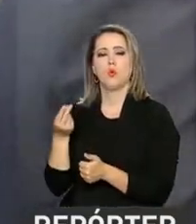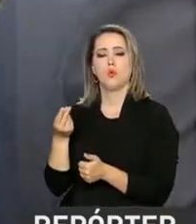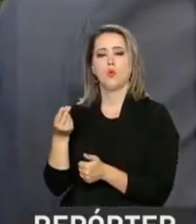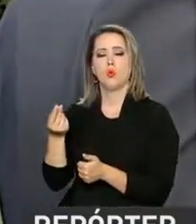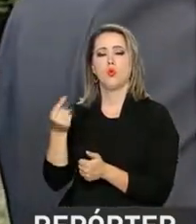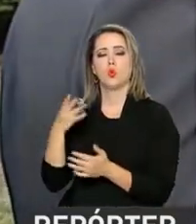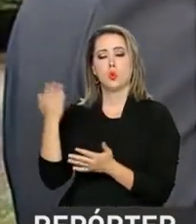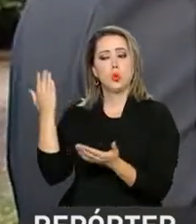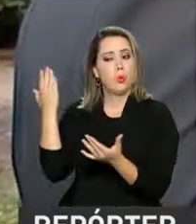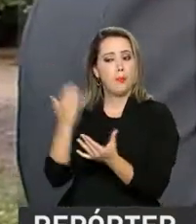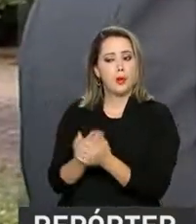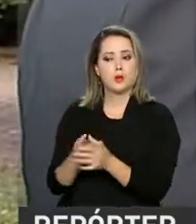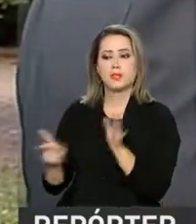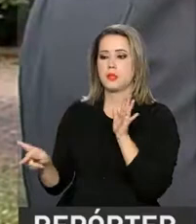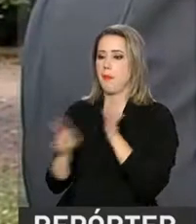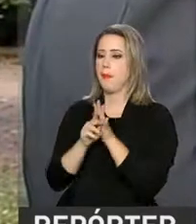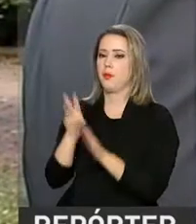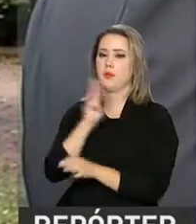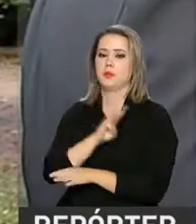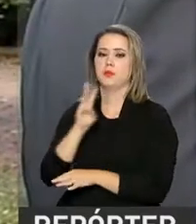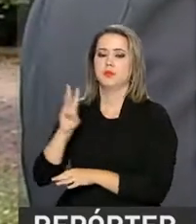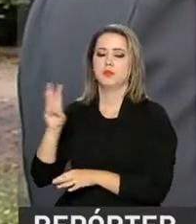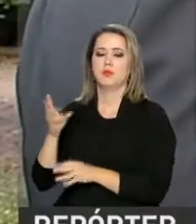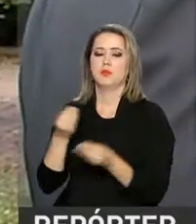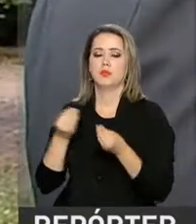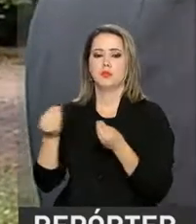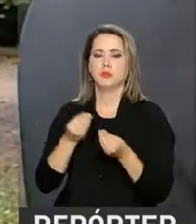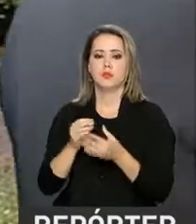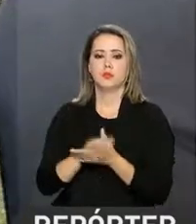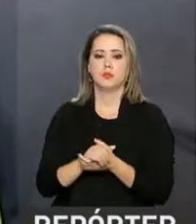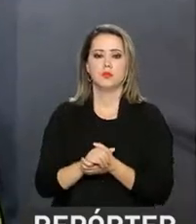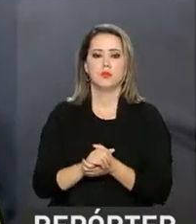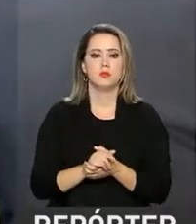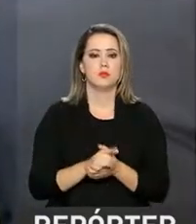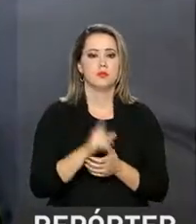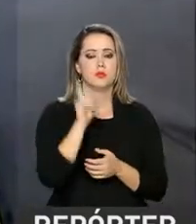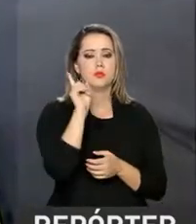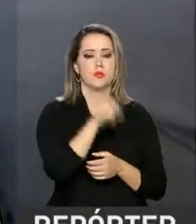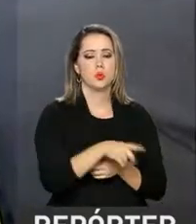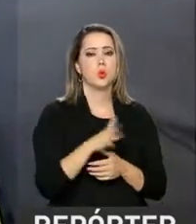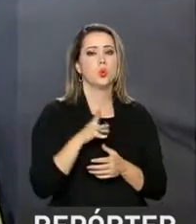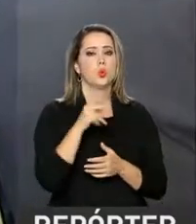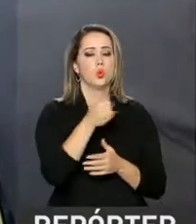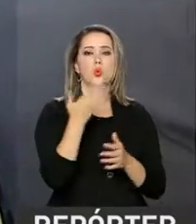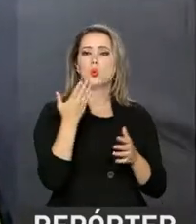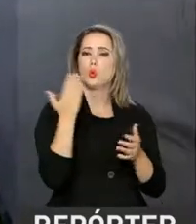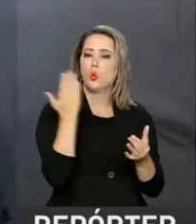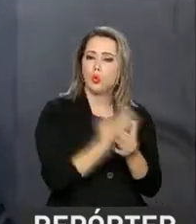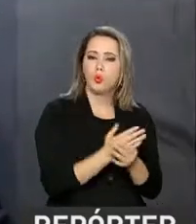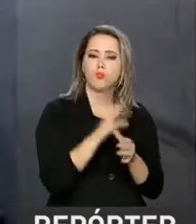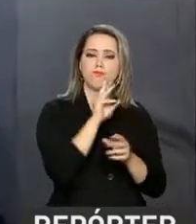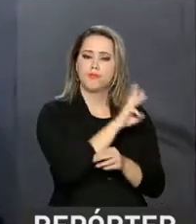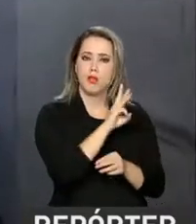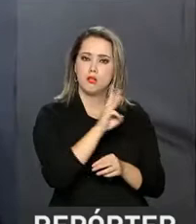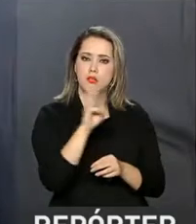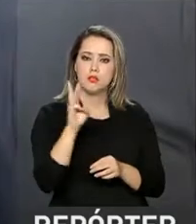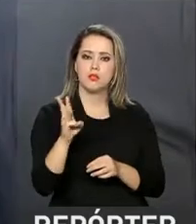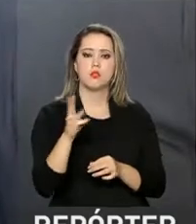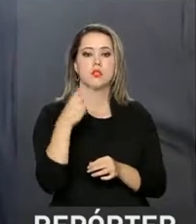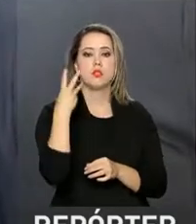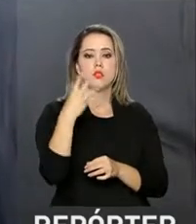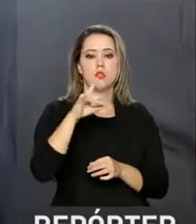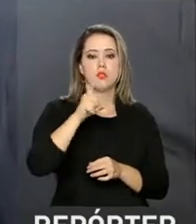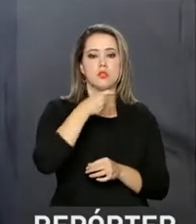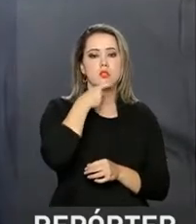O processo vai ser feito pela internet, né? Perfeito. Todo o processo será feito pela internet a partir do dia 3